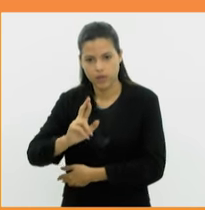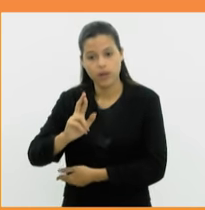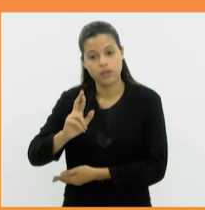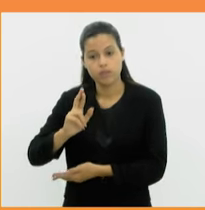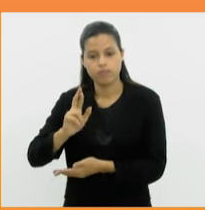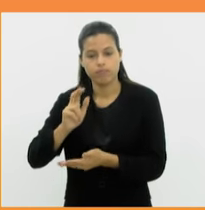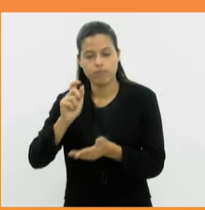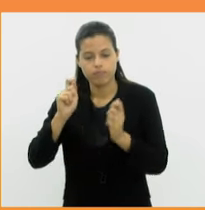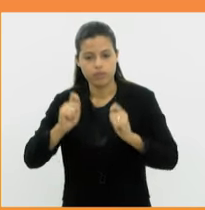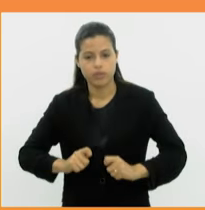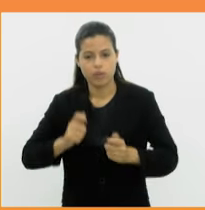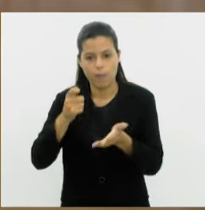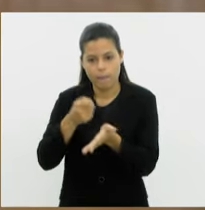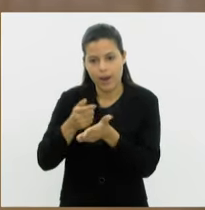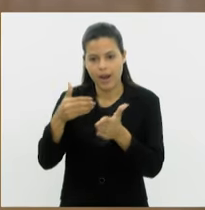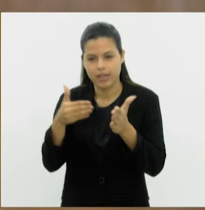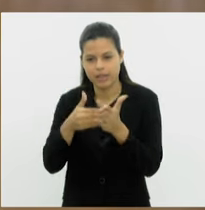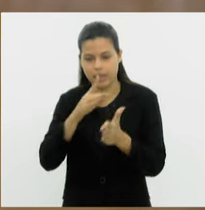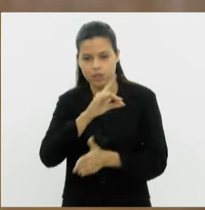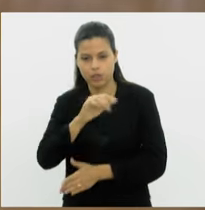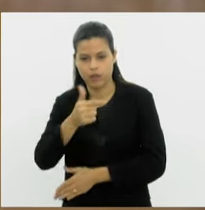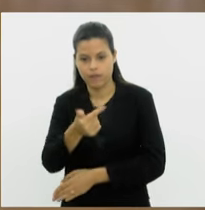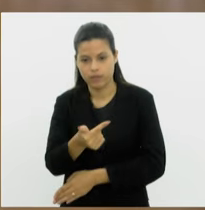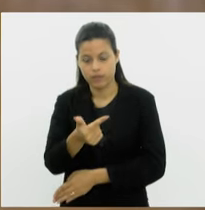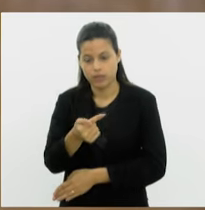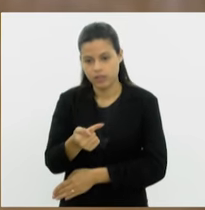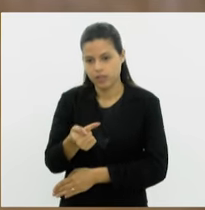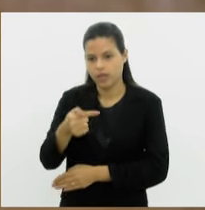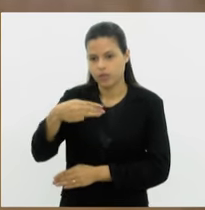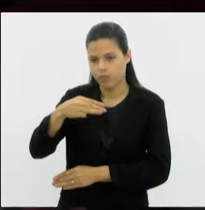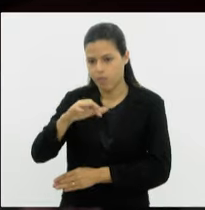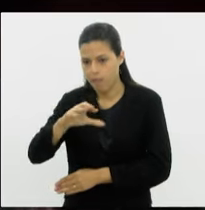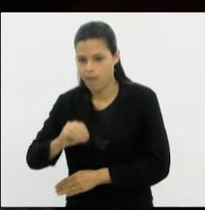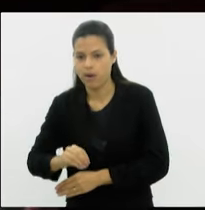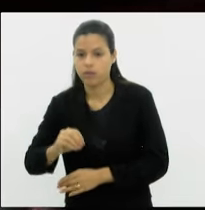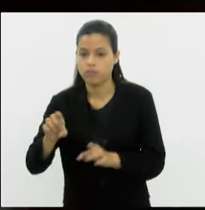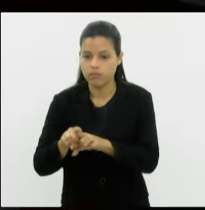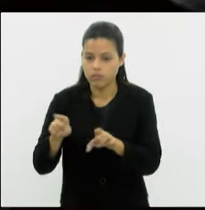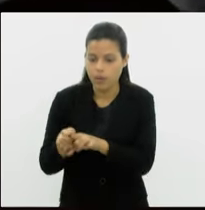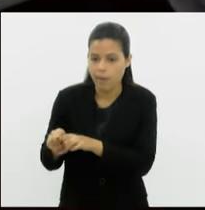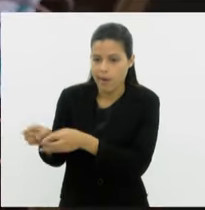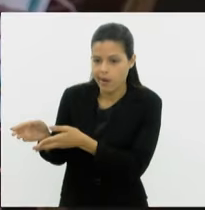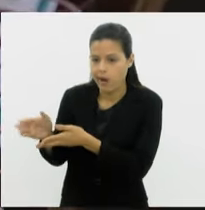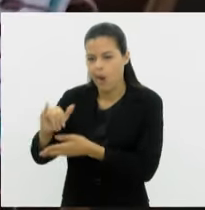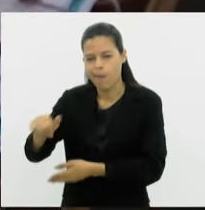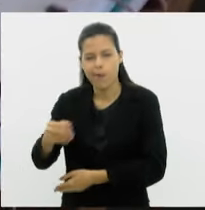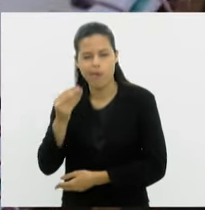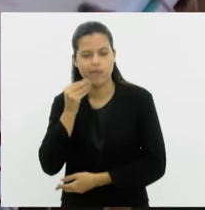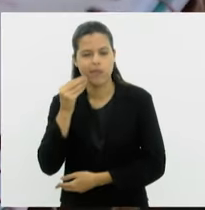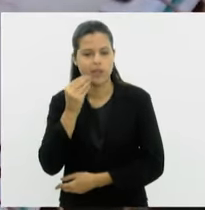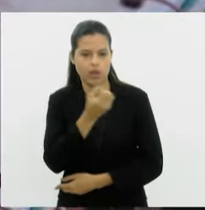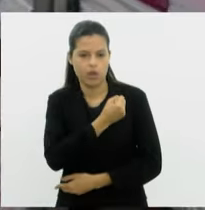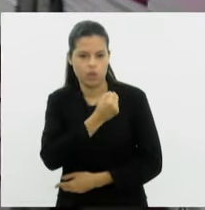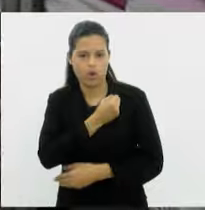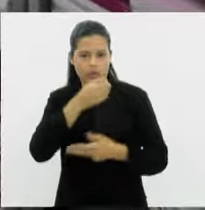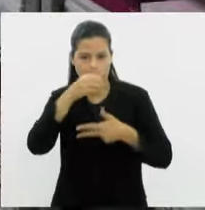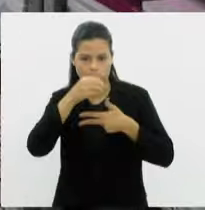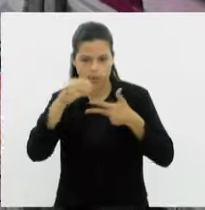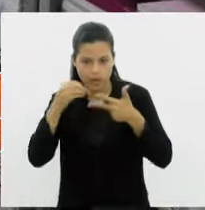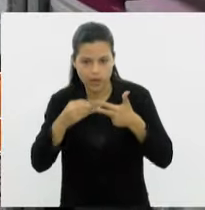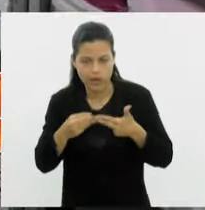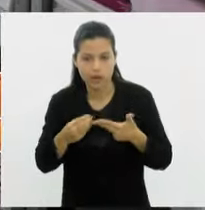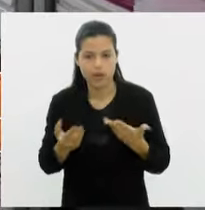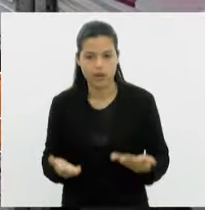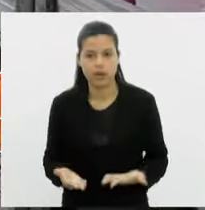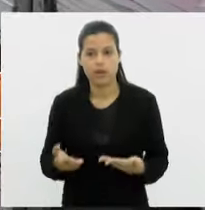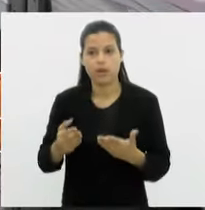paga até o dia 27 de maio. O concurso também contará com aproveitamento de notas do Exame Nacional de Ensino Médio. Mais